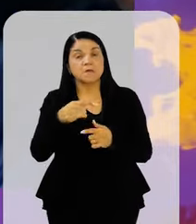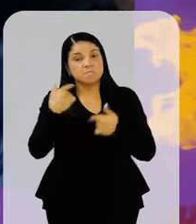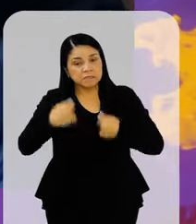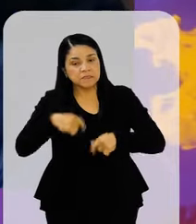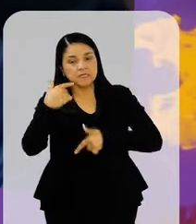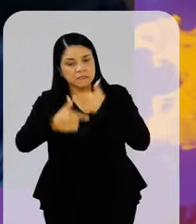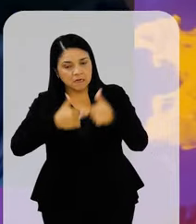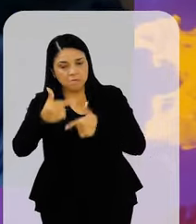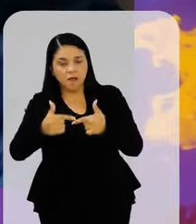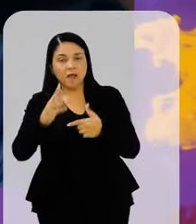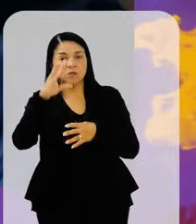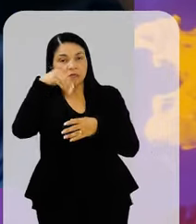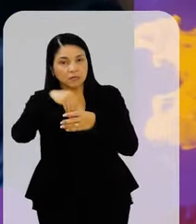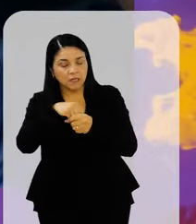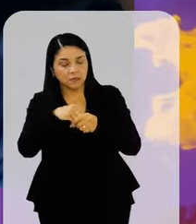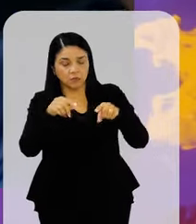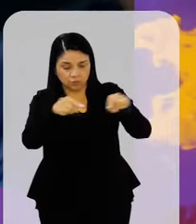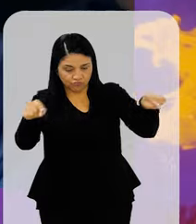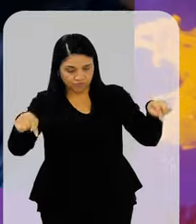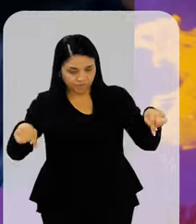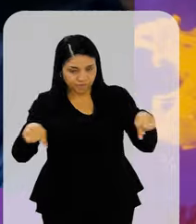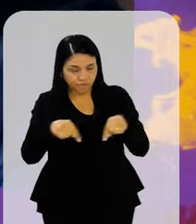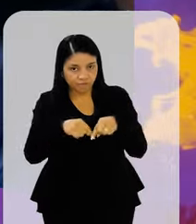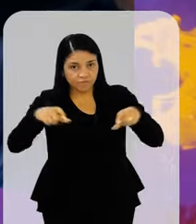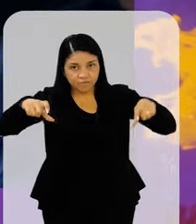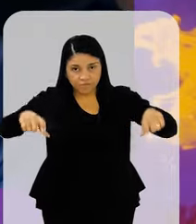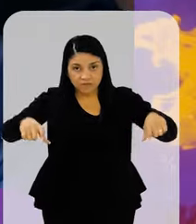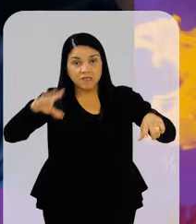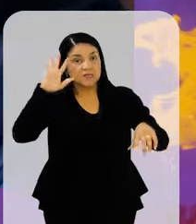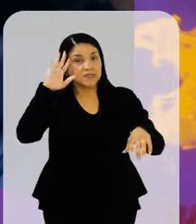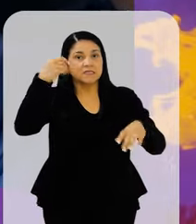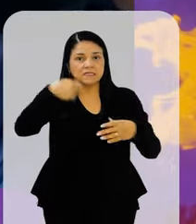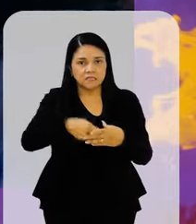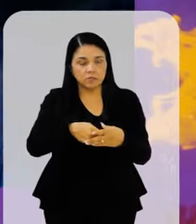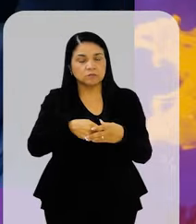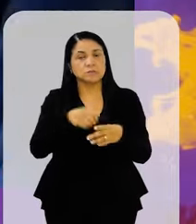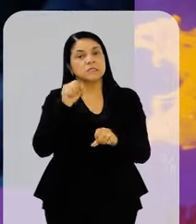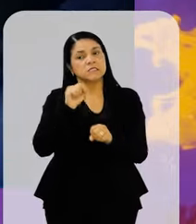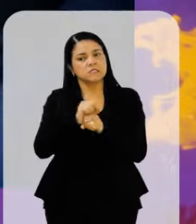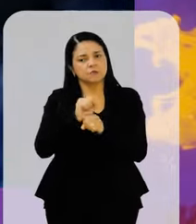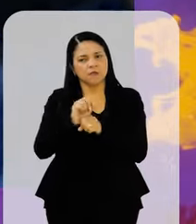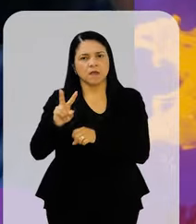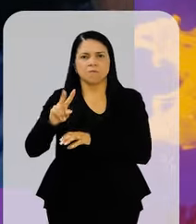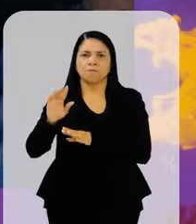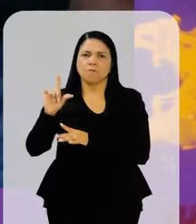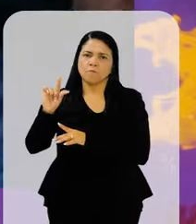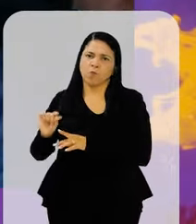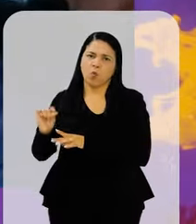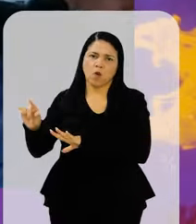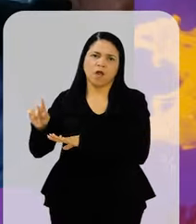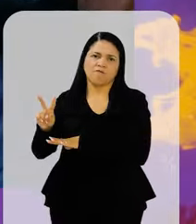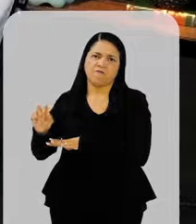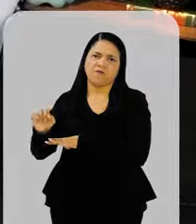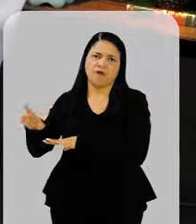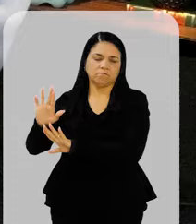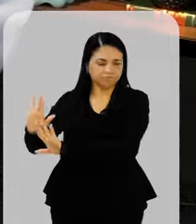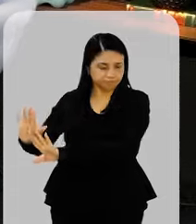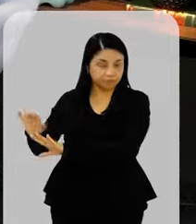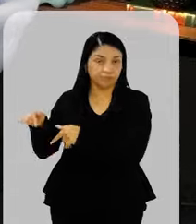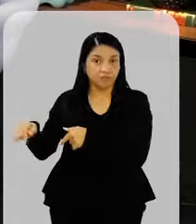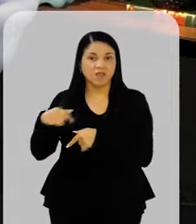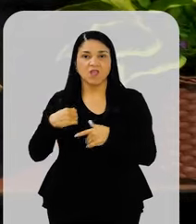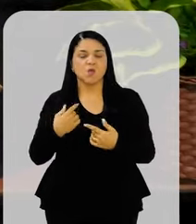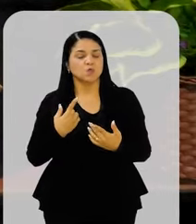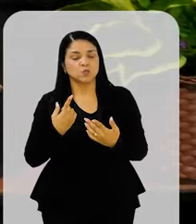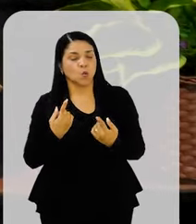ter um pouco mais de trabalho na cabeça de quem está dentro do campo, de ter um pouquinho mais de decisão e esperar menos da cabine do VAR. Eu também acho, não é